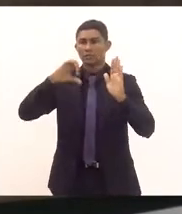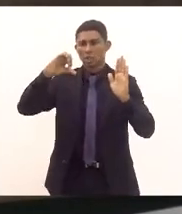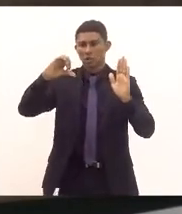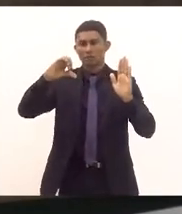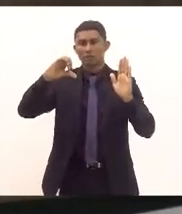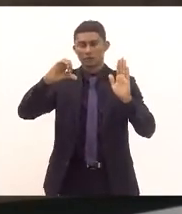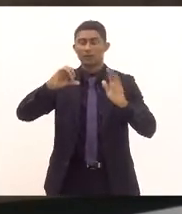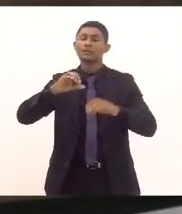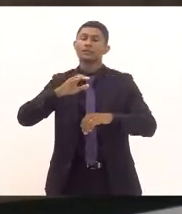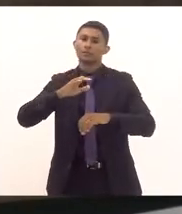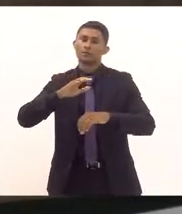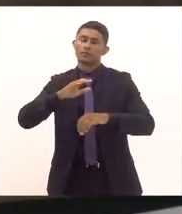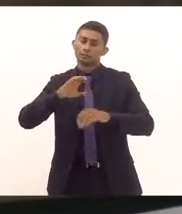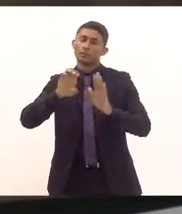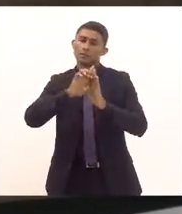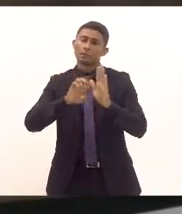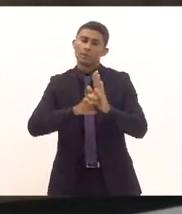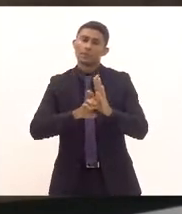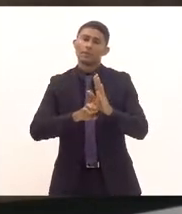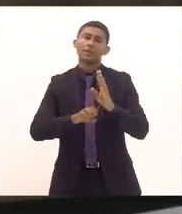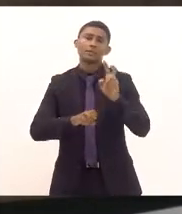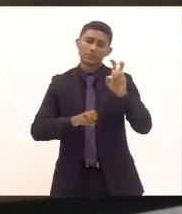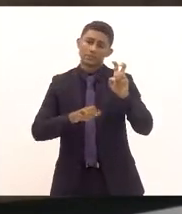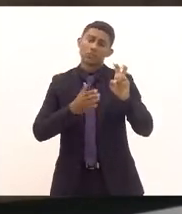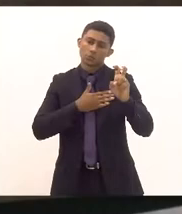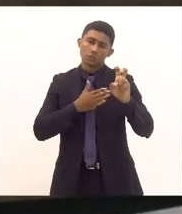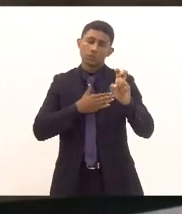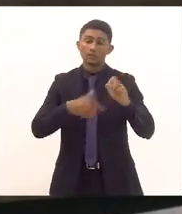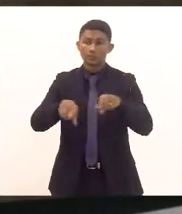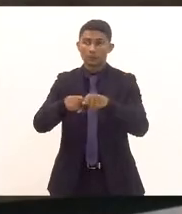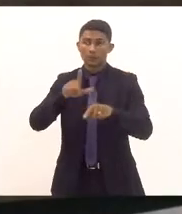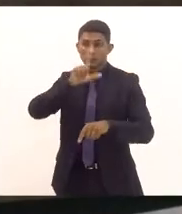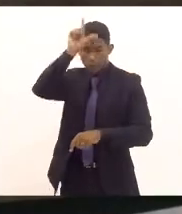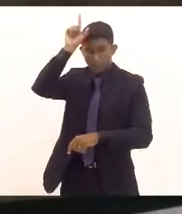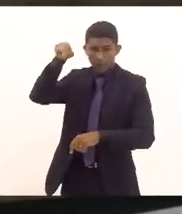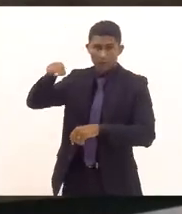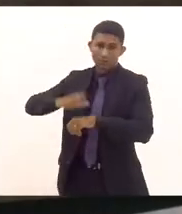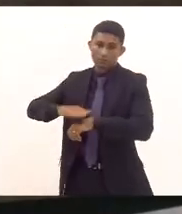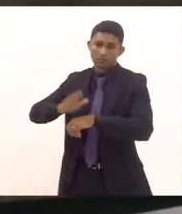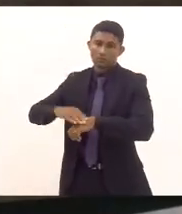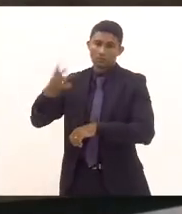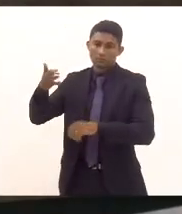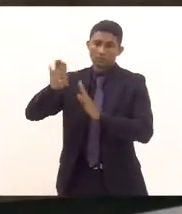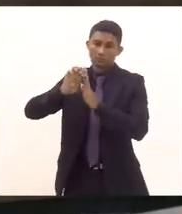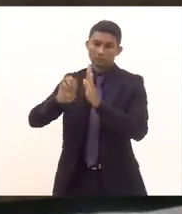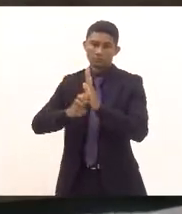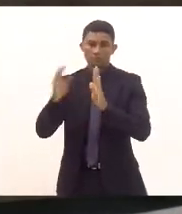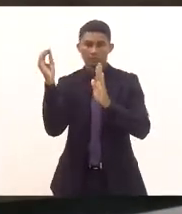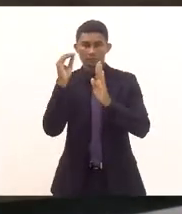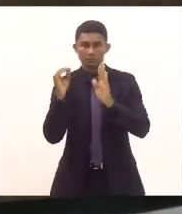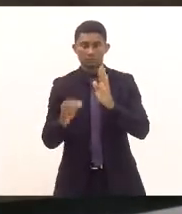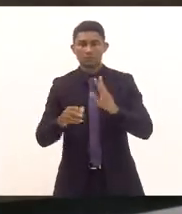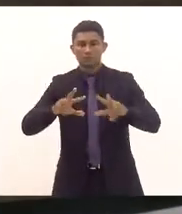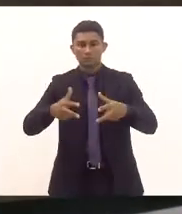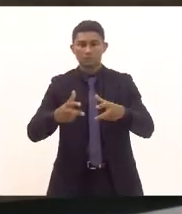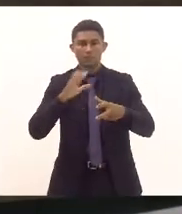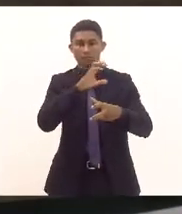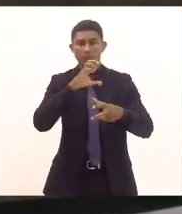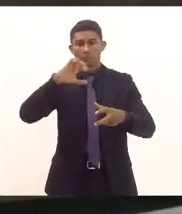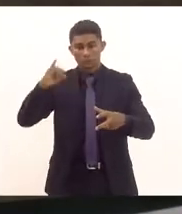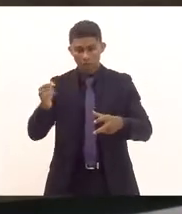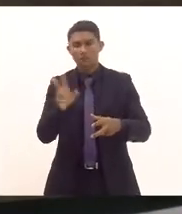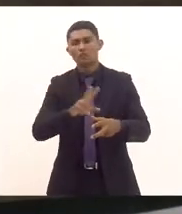5 minhas né e quatro do deputado Luiz Paulo e a ccj vai incorporar as minhas cinco emendas